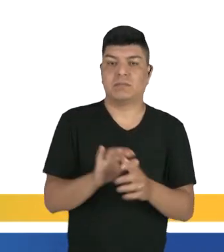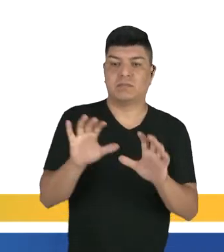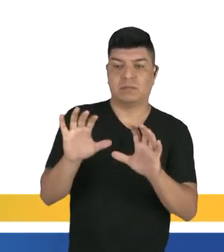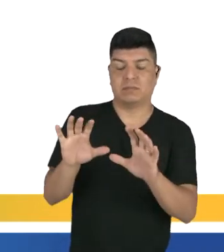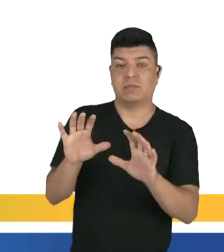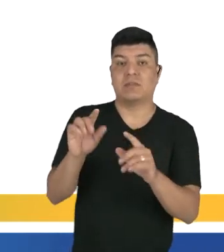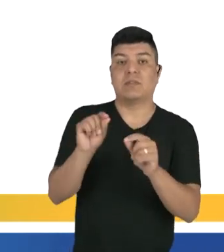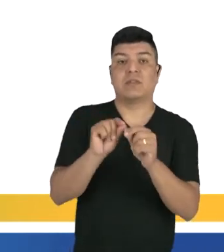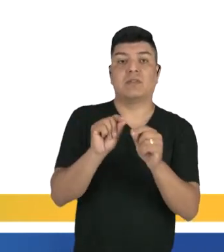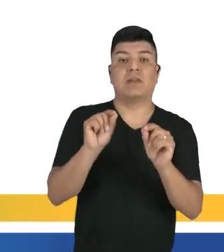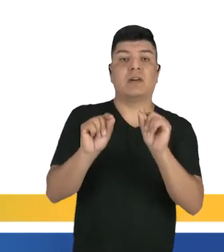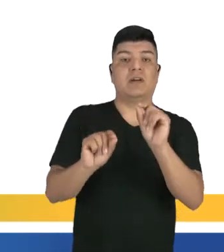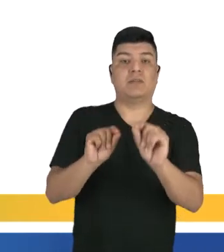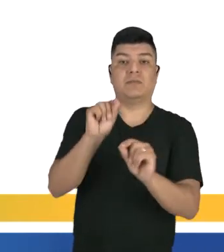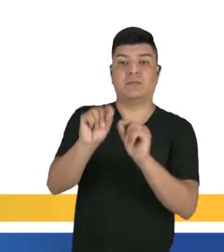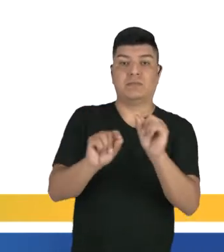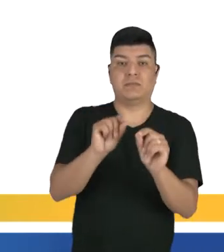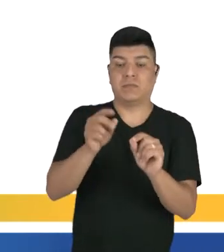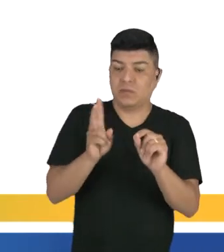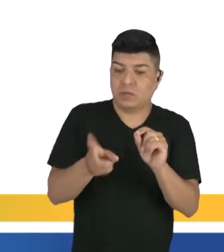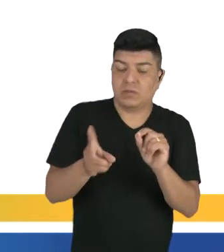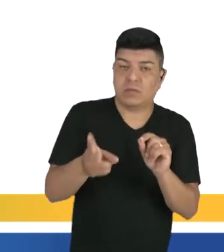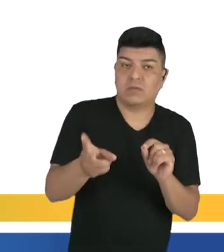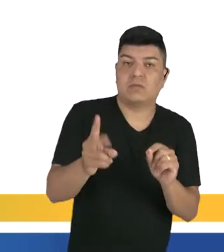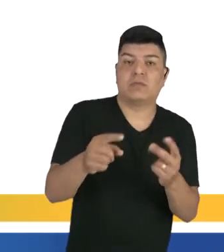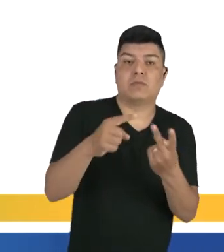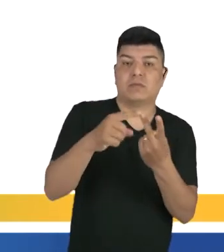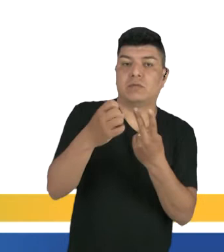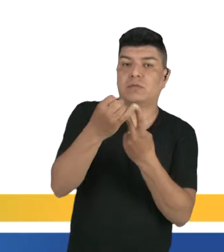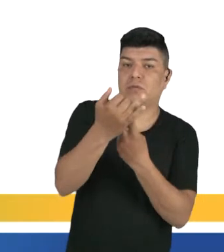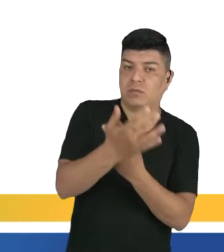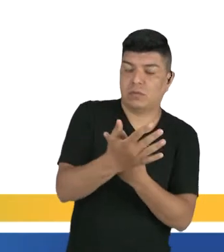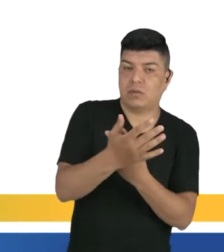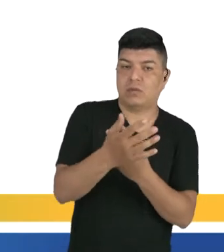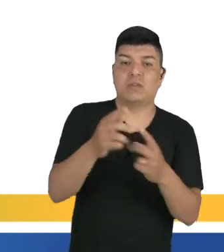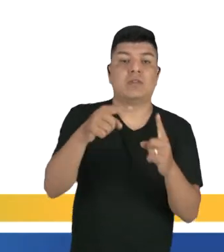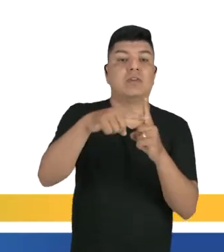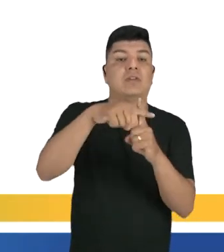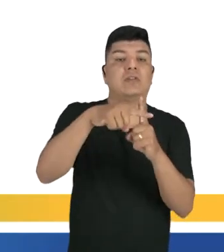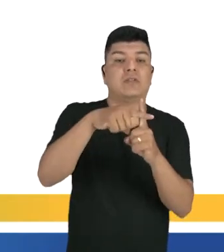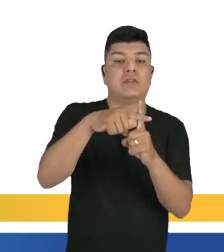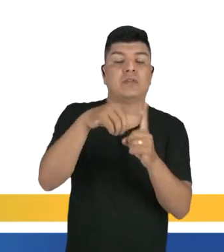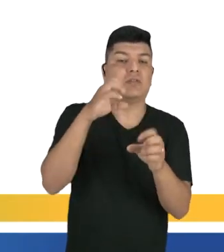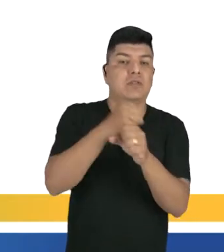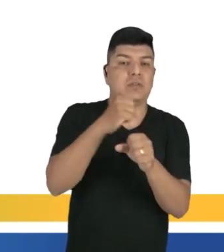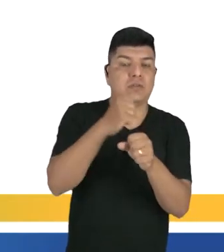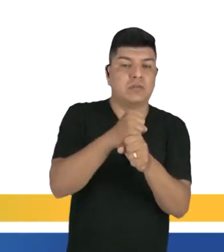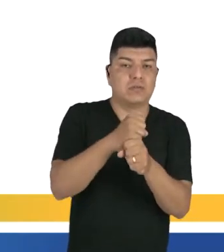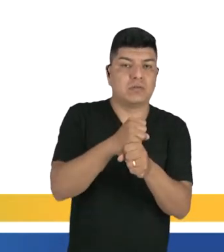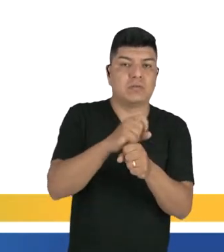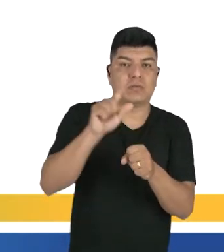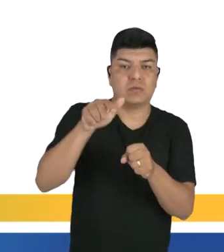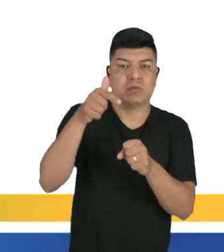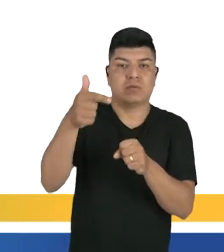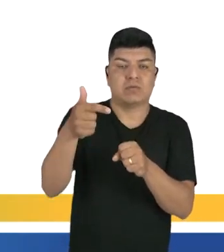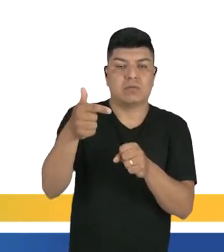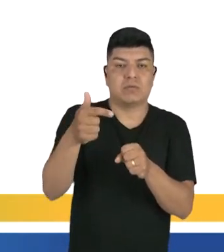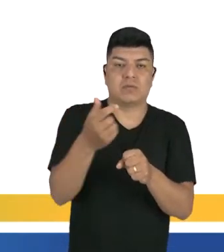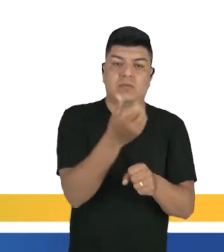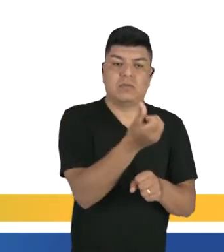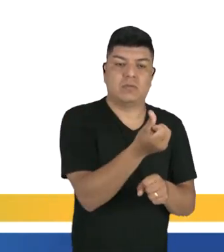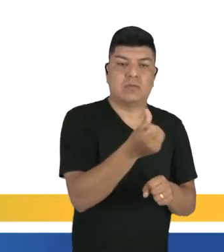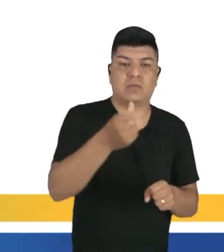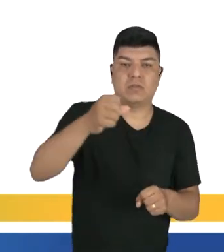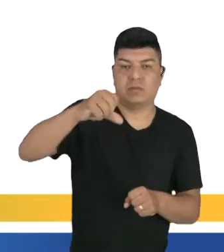nesse caso, o que eu faço? Eu conservo o radical, né, e somo, entre aspas, os coeficientes 6